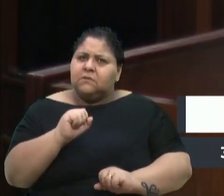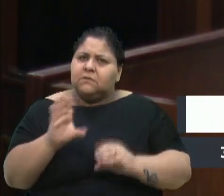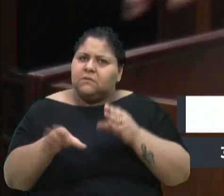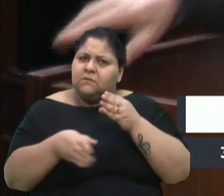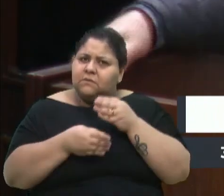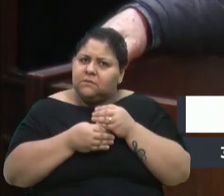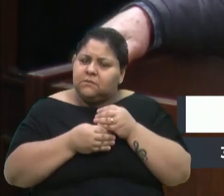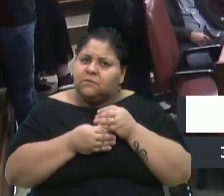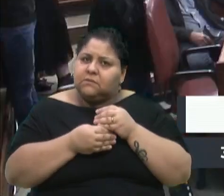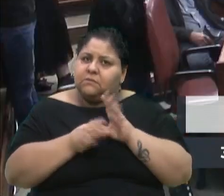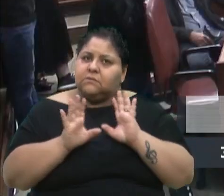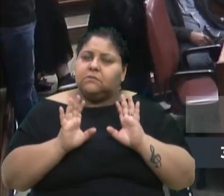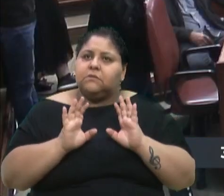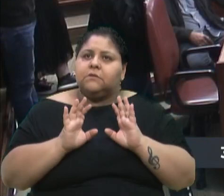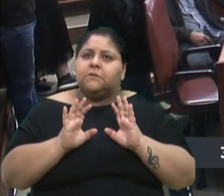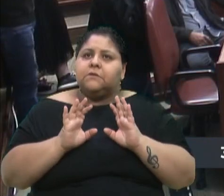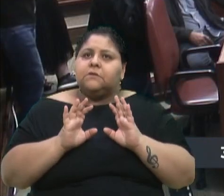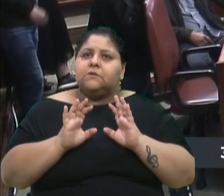Vereador Sandro.